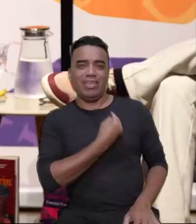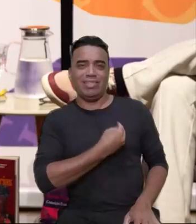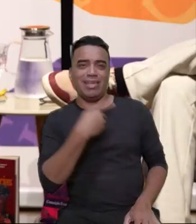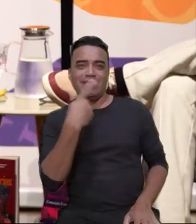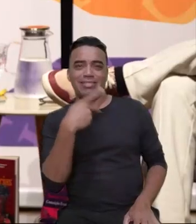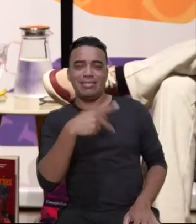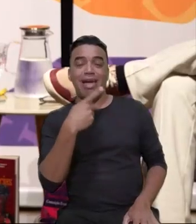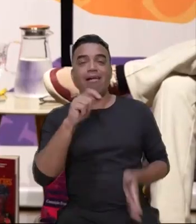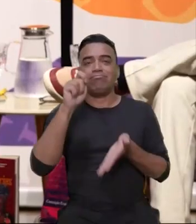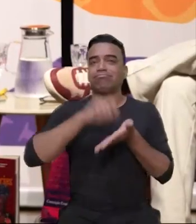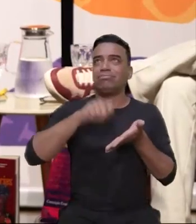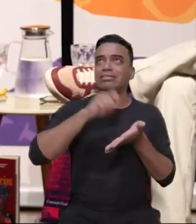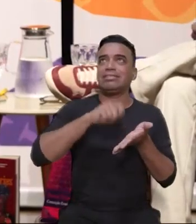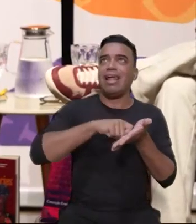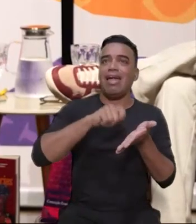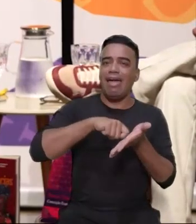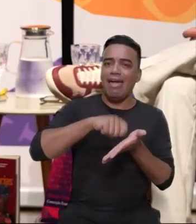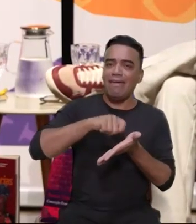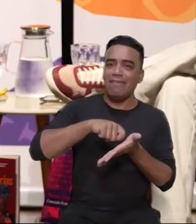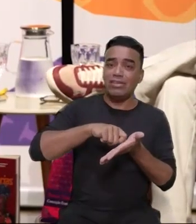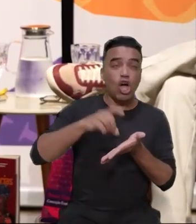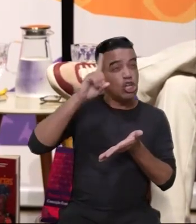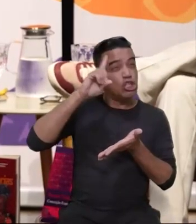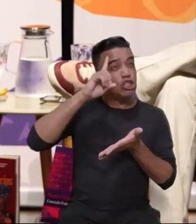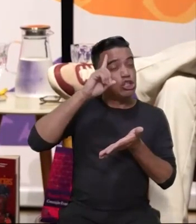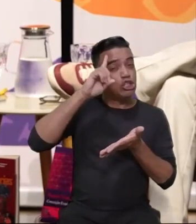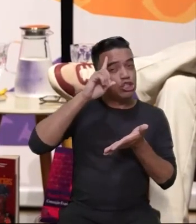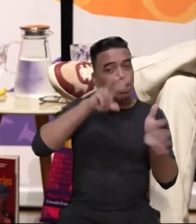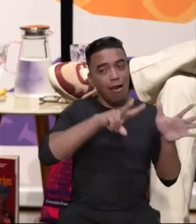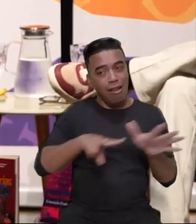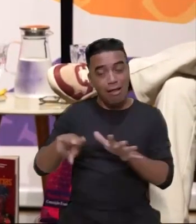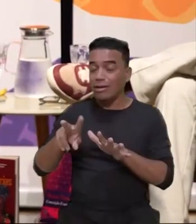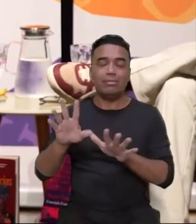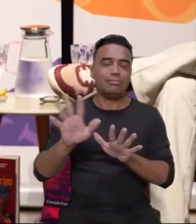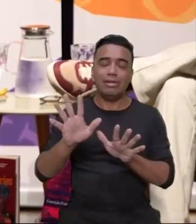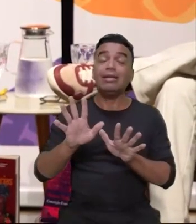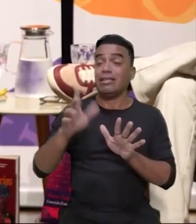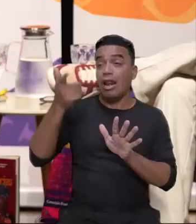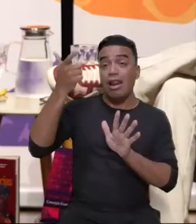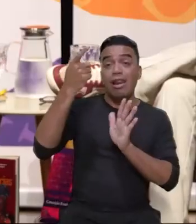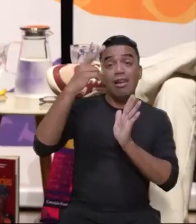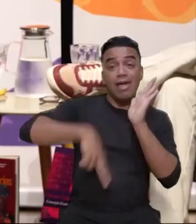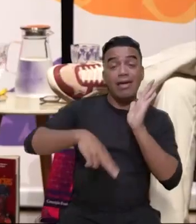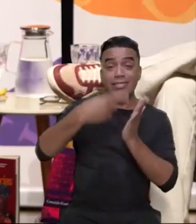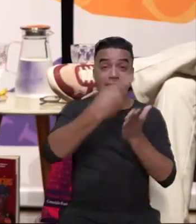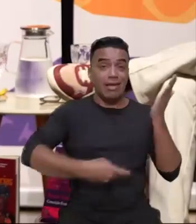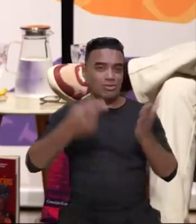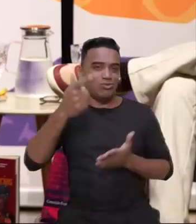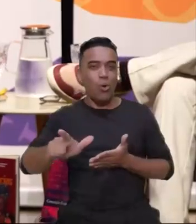e ela escreve não só um diário, porque a gente precisa de ler os outros textos também